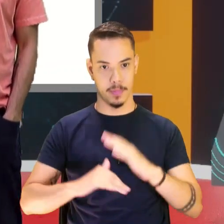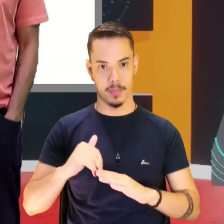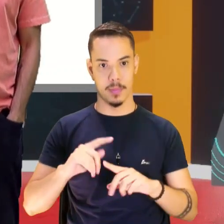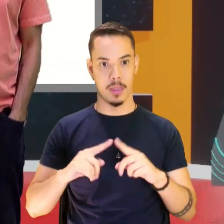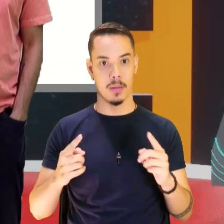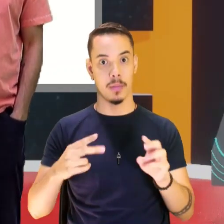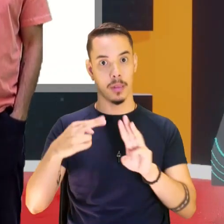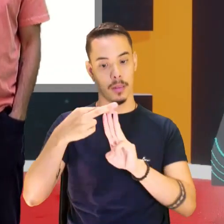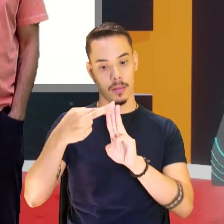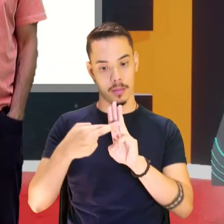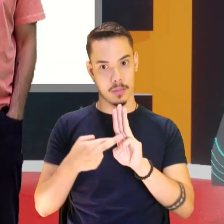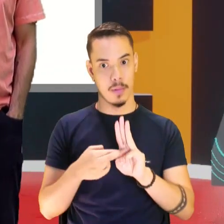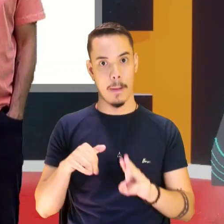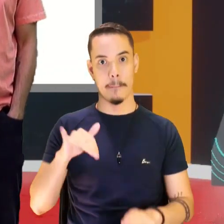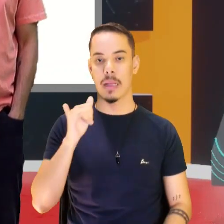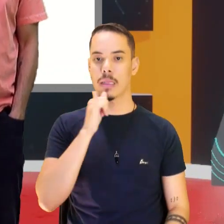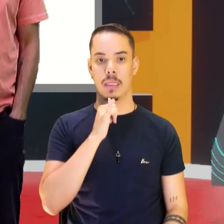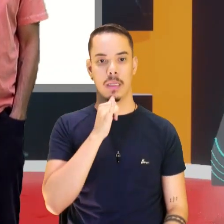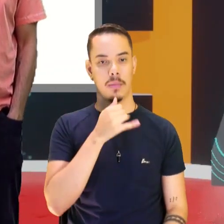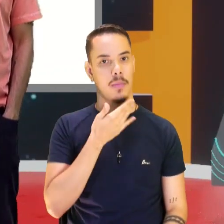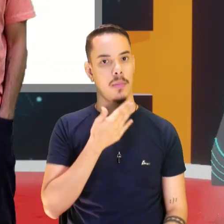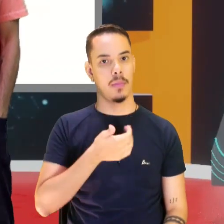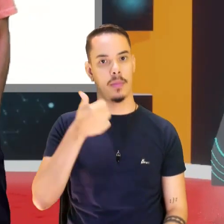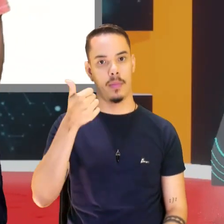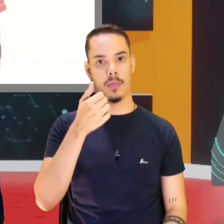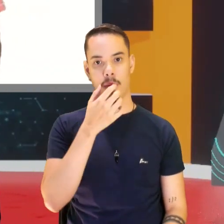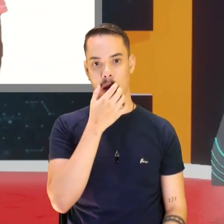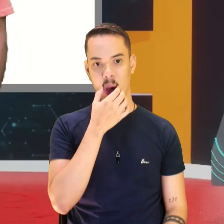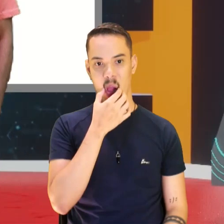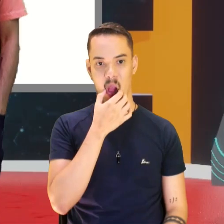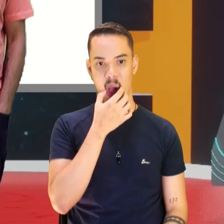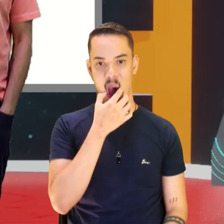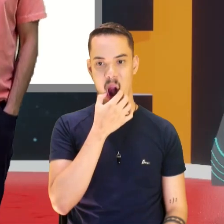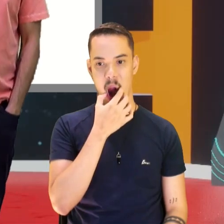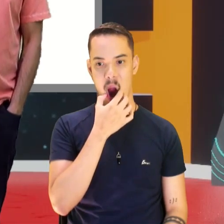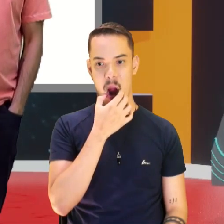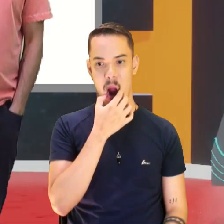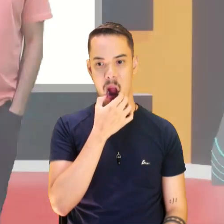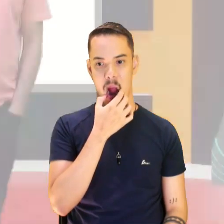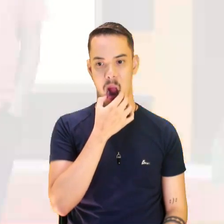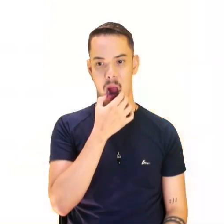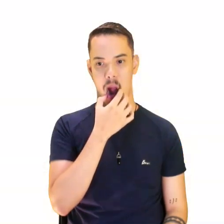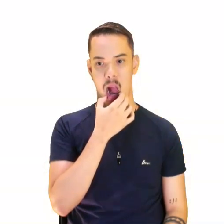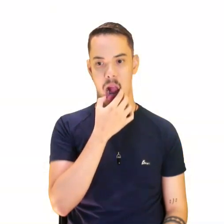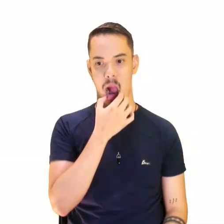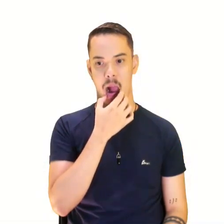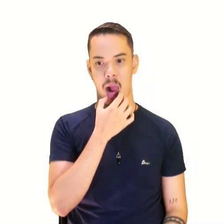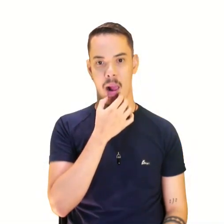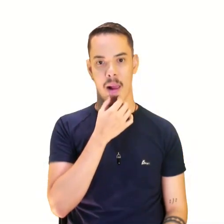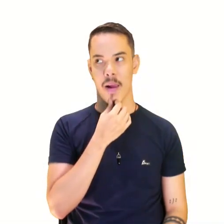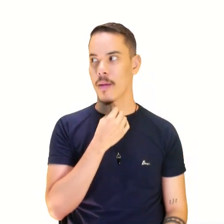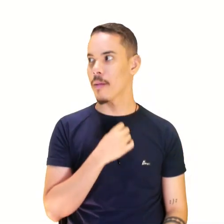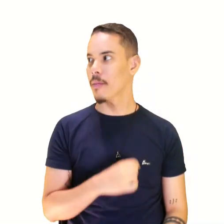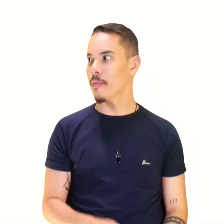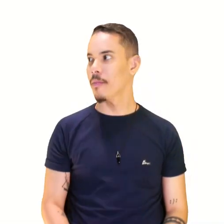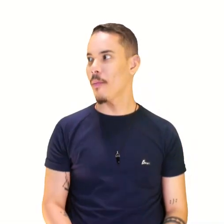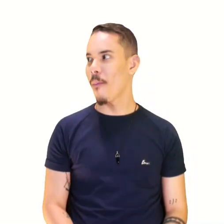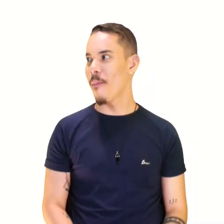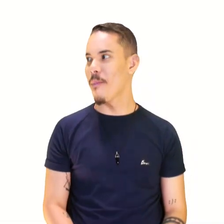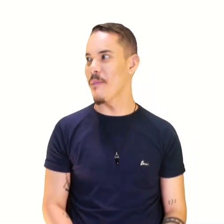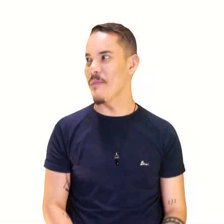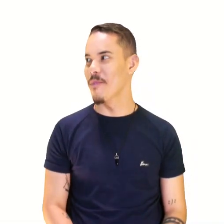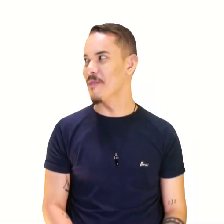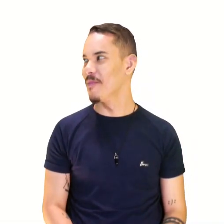quanto mais exemplos a gente fizer, mais a gente internaliza o assunto, tá bom? Vamos lá, exemplos, mais um, vai vendo.